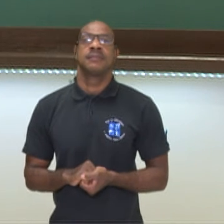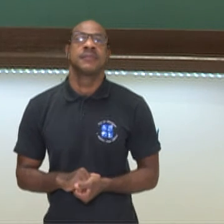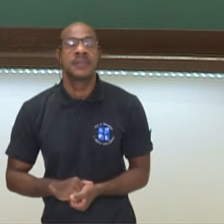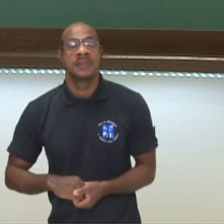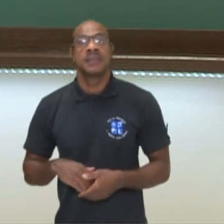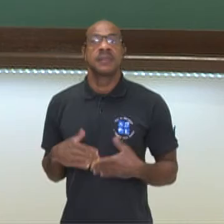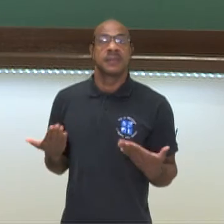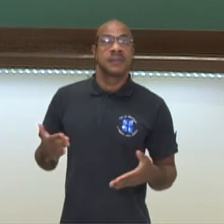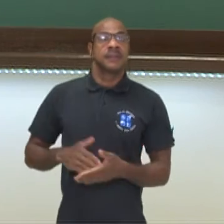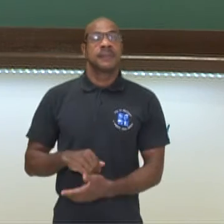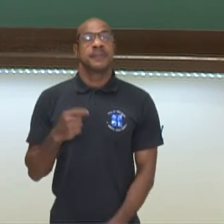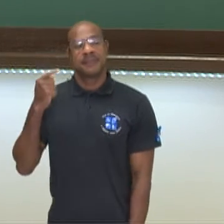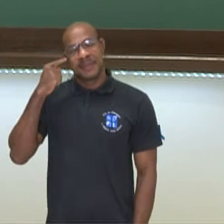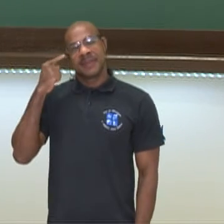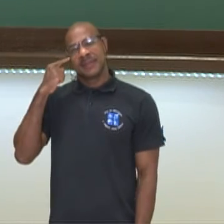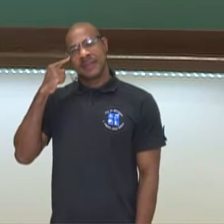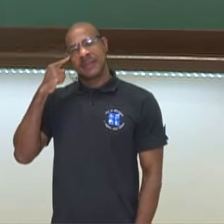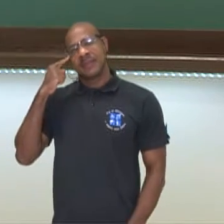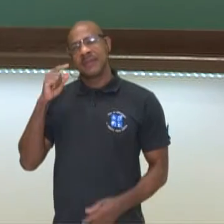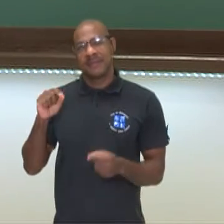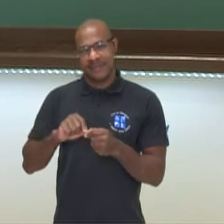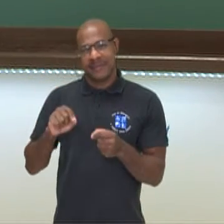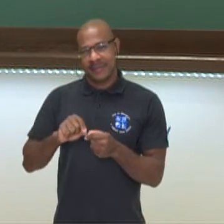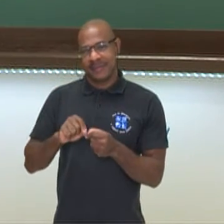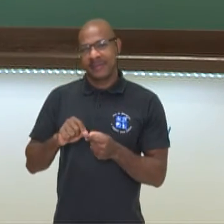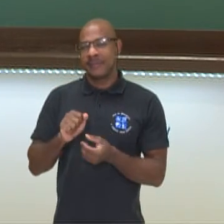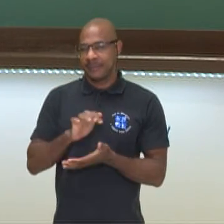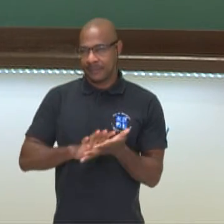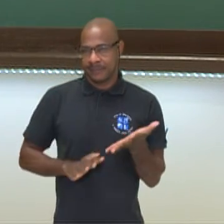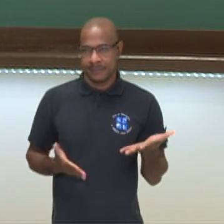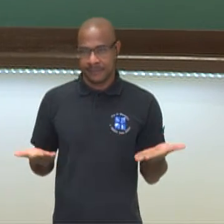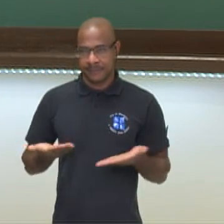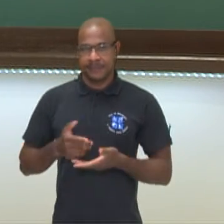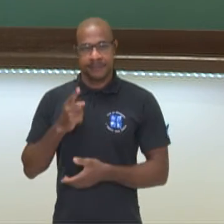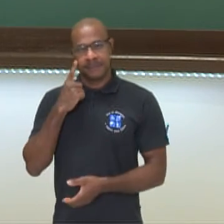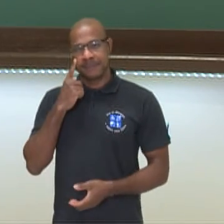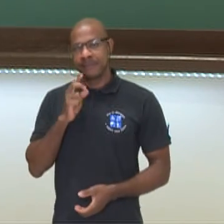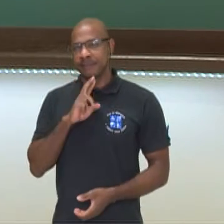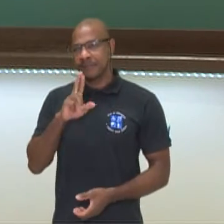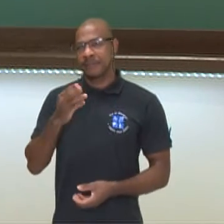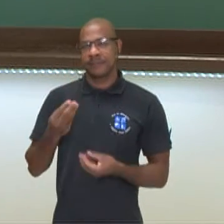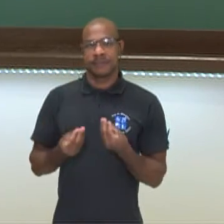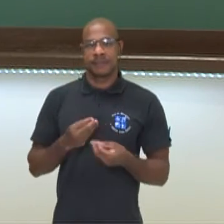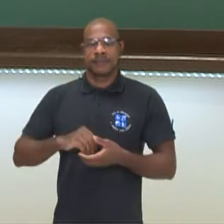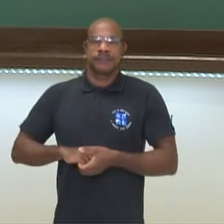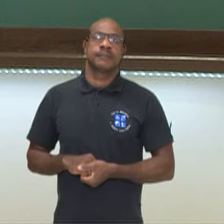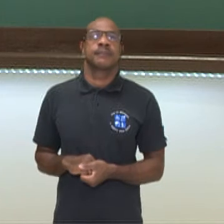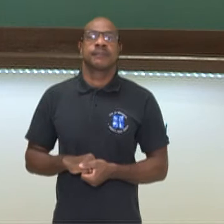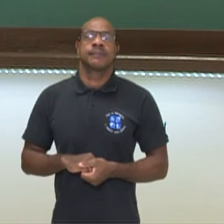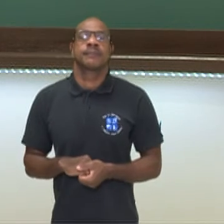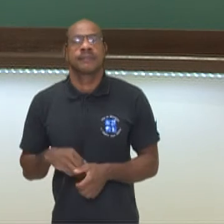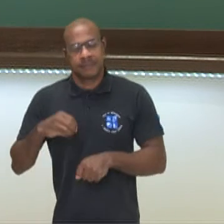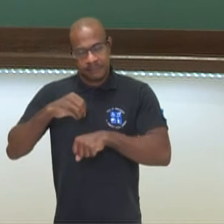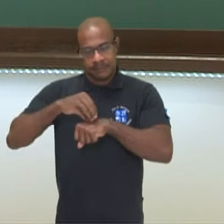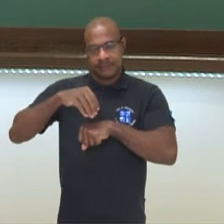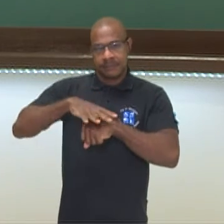E aí, pessoal, pensaram? Fizeram esses paralelos aí? Vamos ver então, né, um modelo de resposta